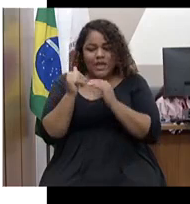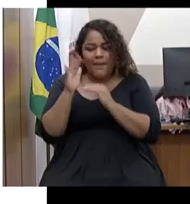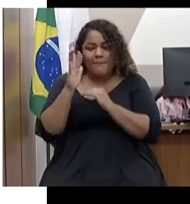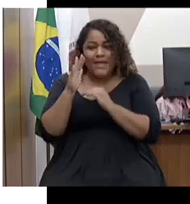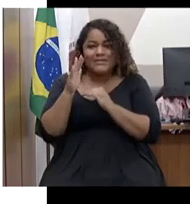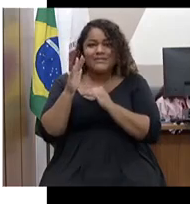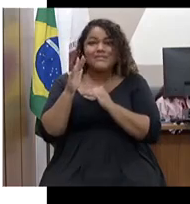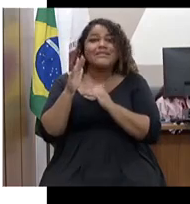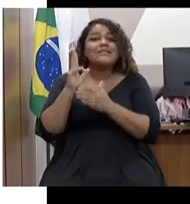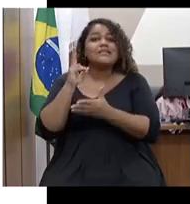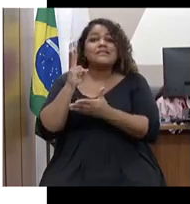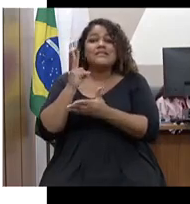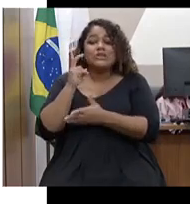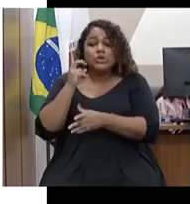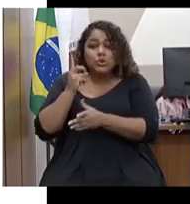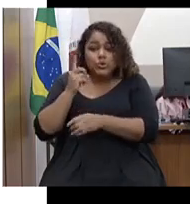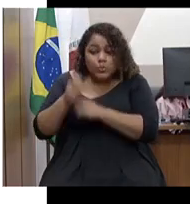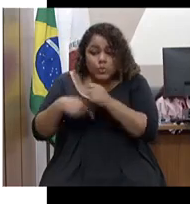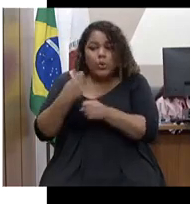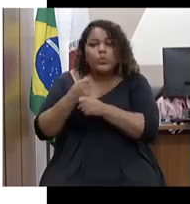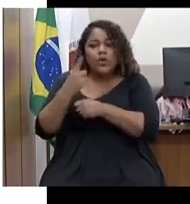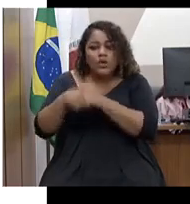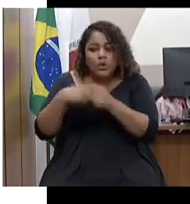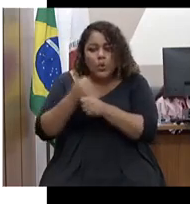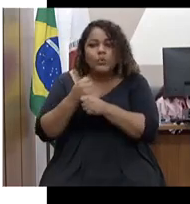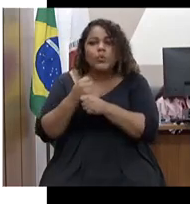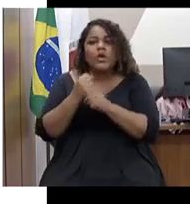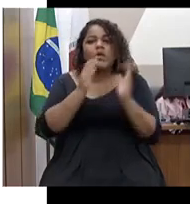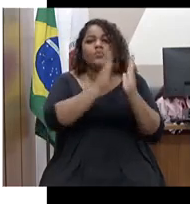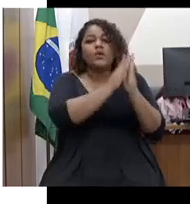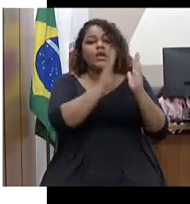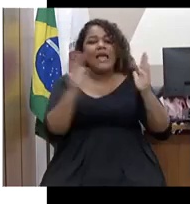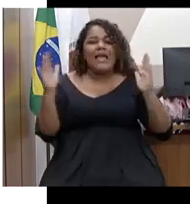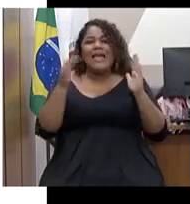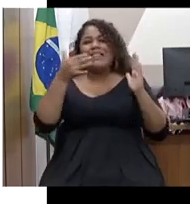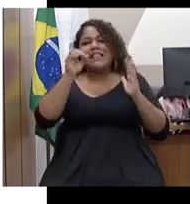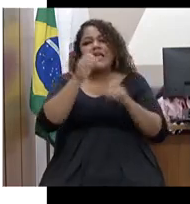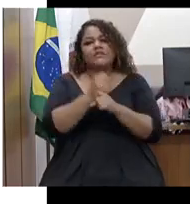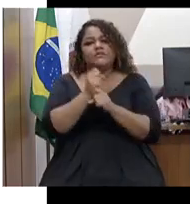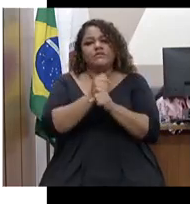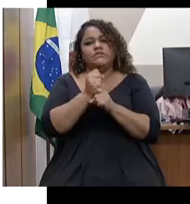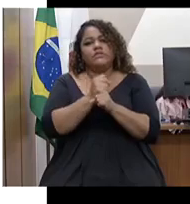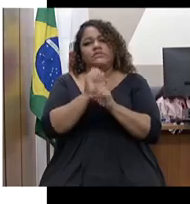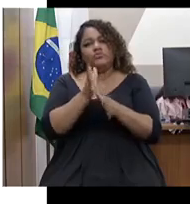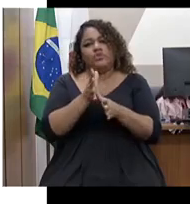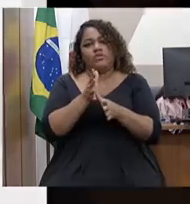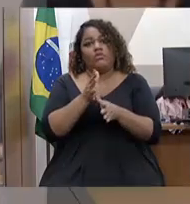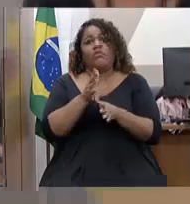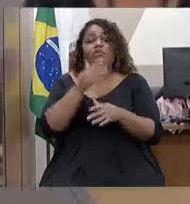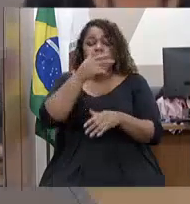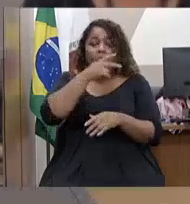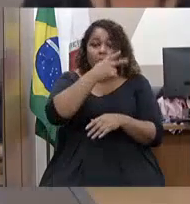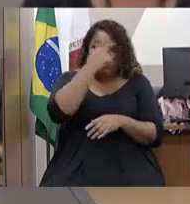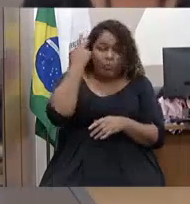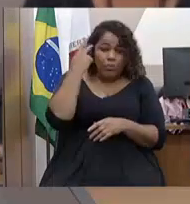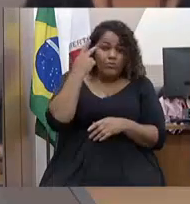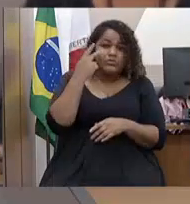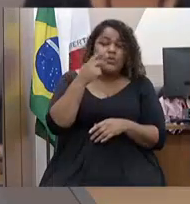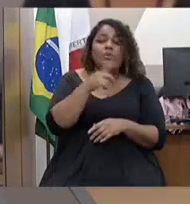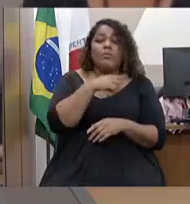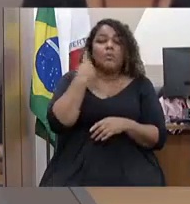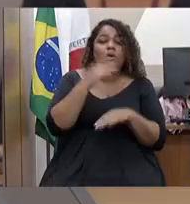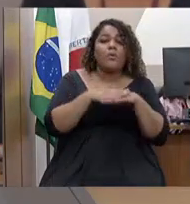últimos 10 anos morreu mais gente de trânsito do que de covid só para vocês terem uma ideia né então no trabalho é a mesma coisa se o cara